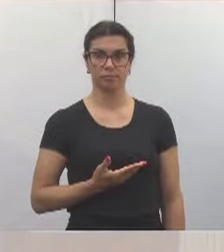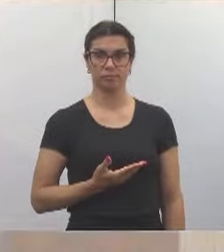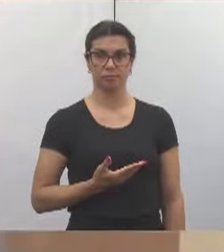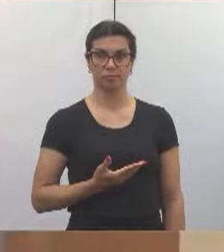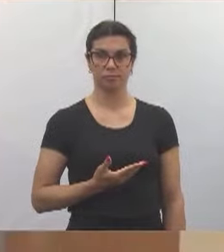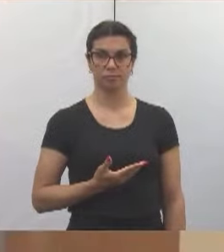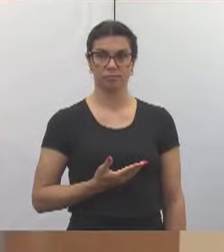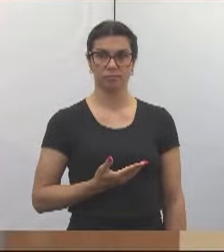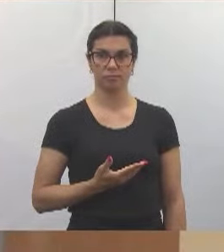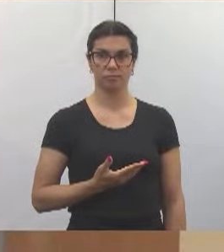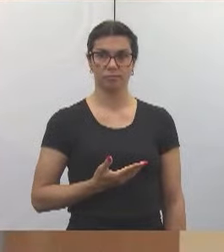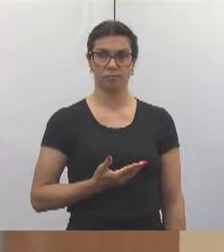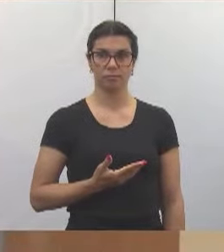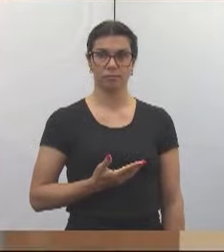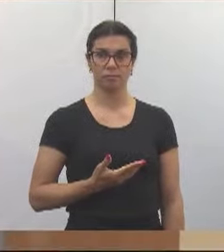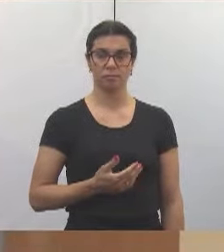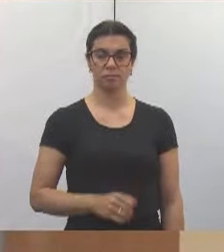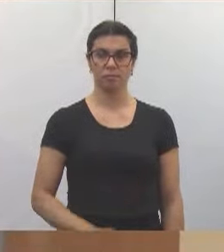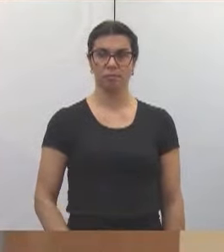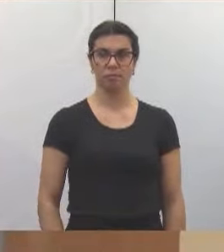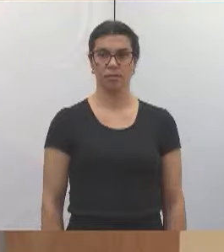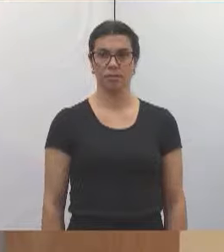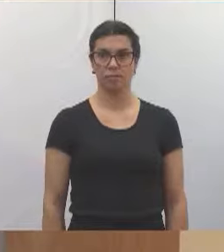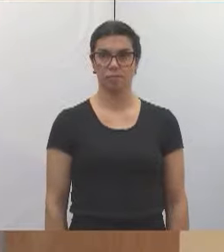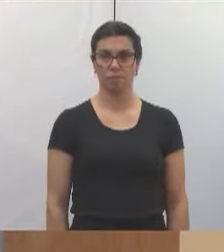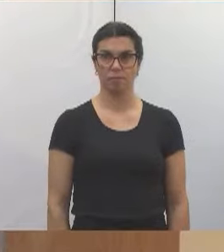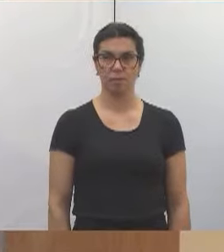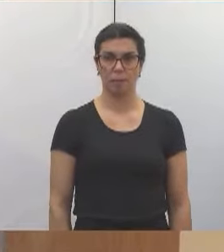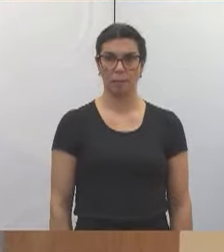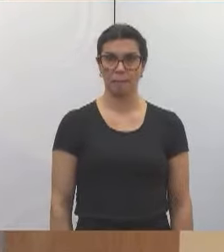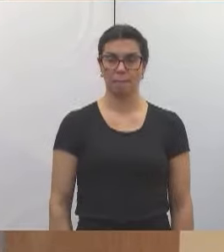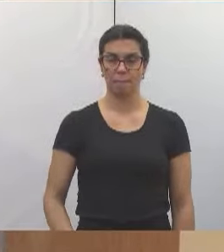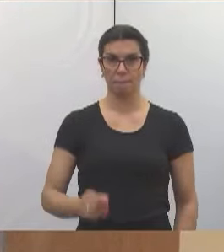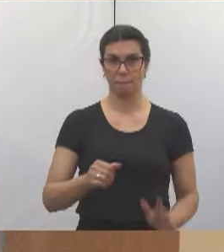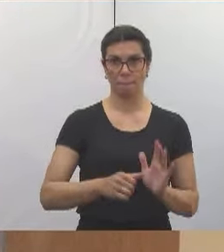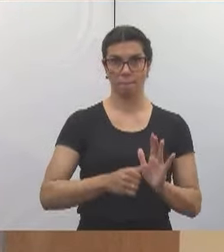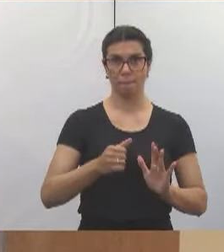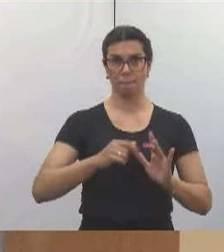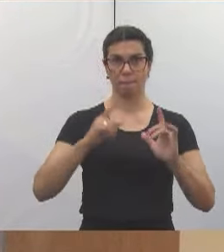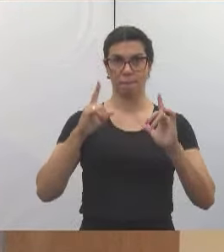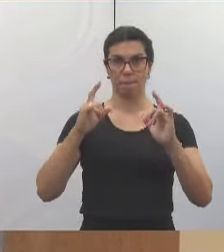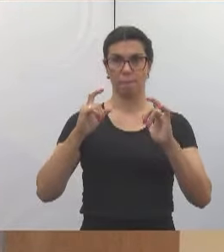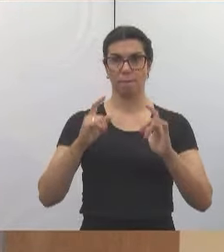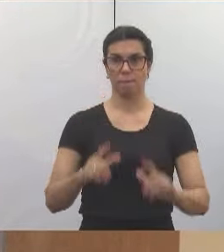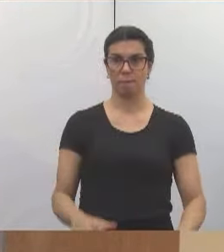Faltava só esse pedaço lá que fazer. Coloca a primeira foto, faz favor.